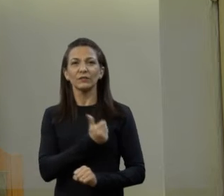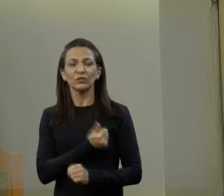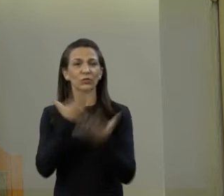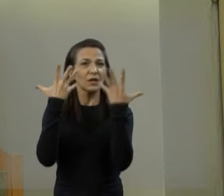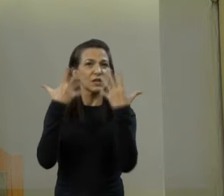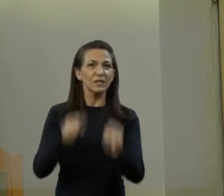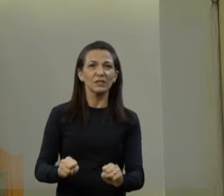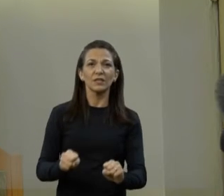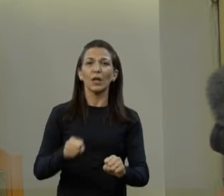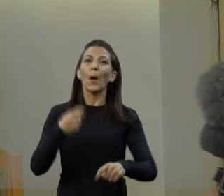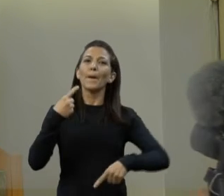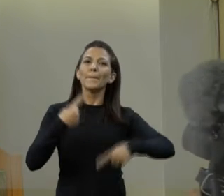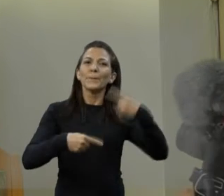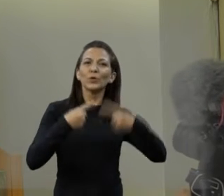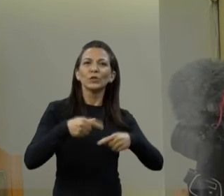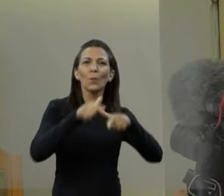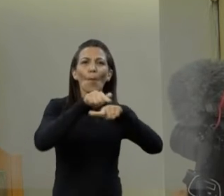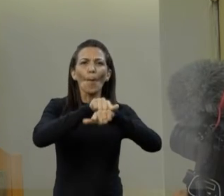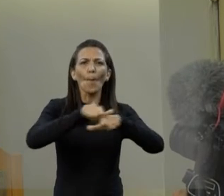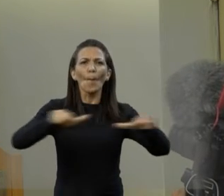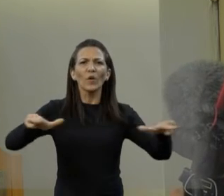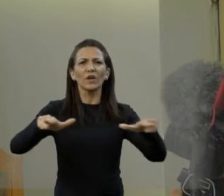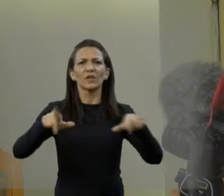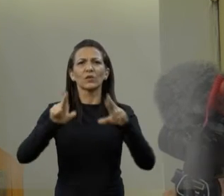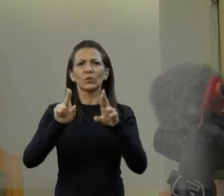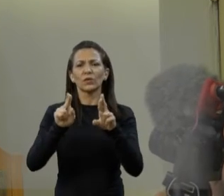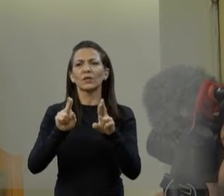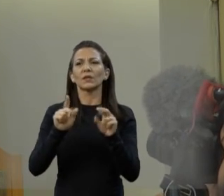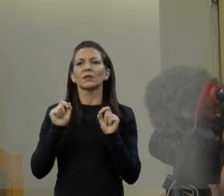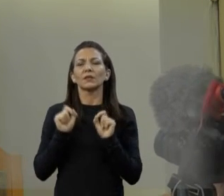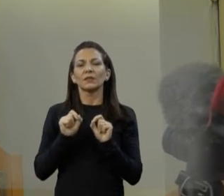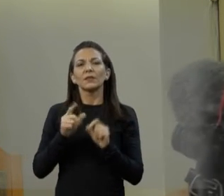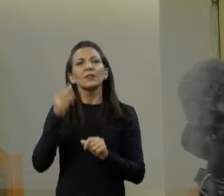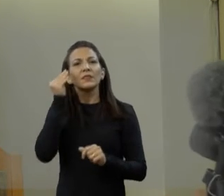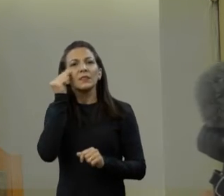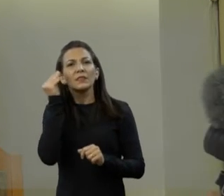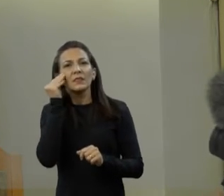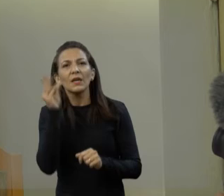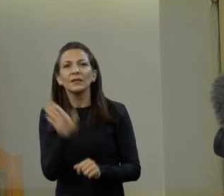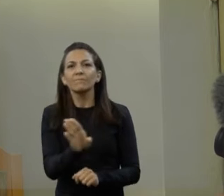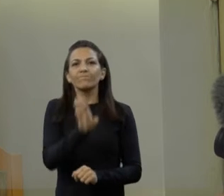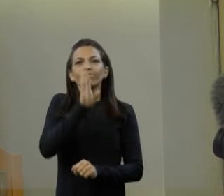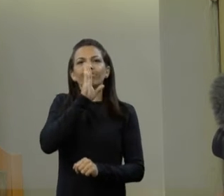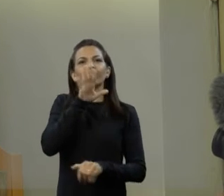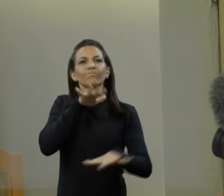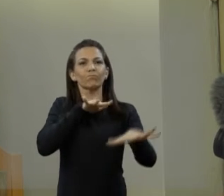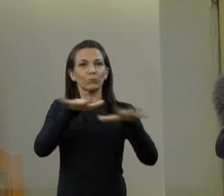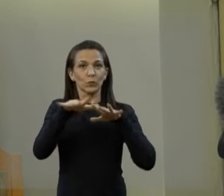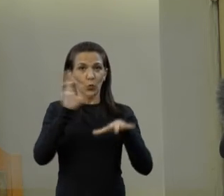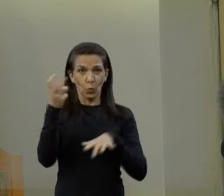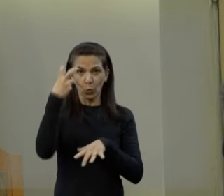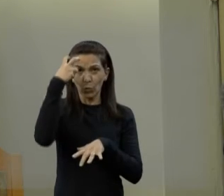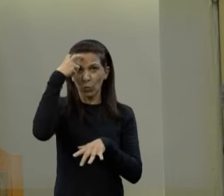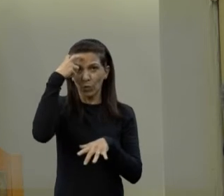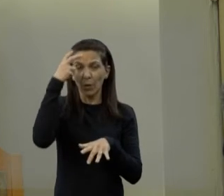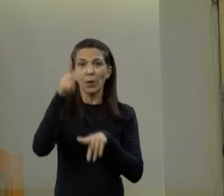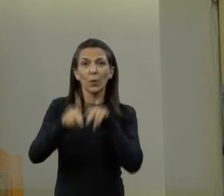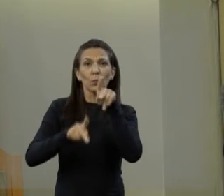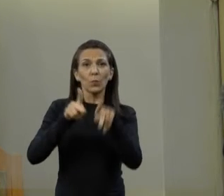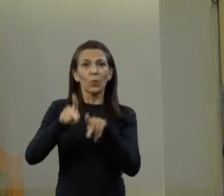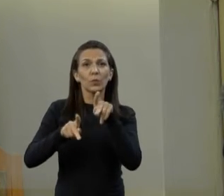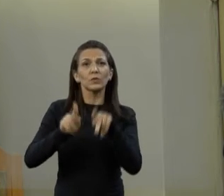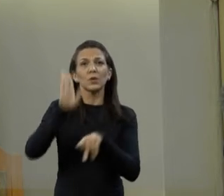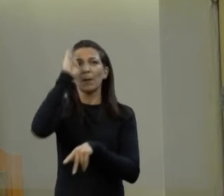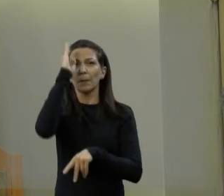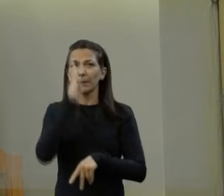compactuar com nenhuma política higienista de que tenta ser se a que tenta silenciar as manifestações culturais do povo